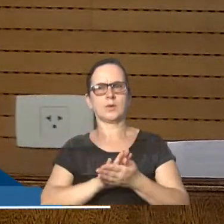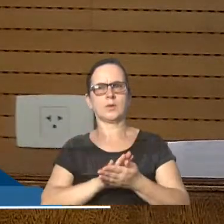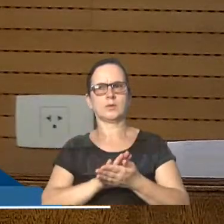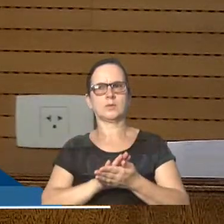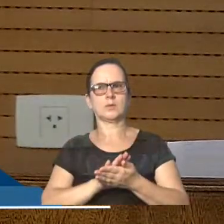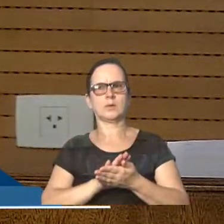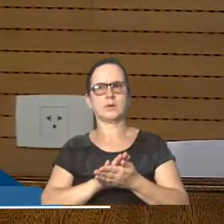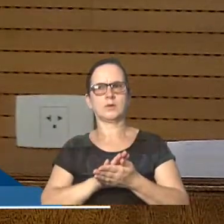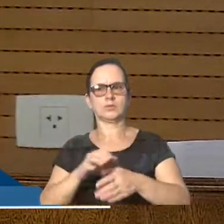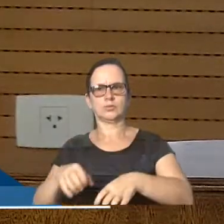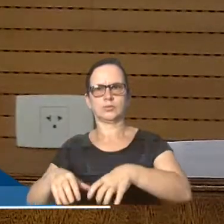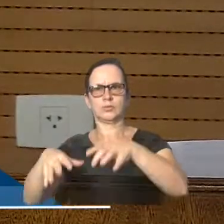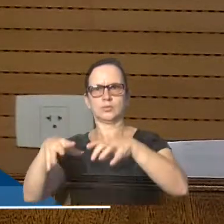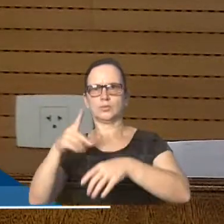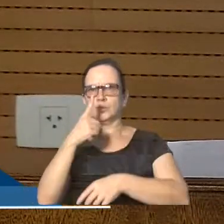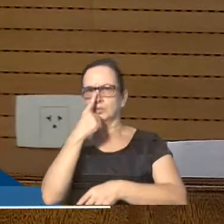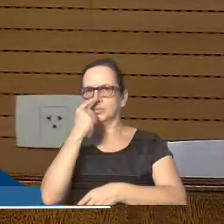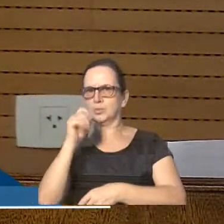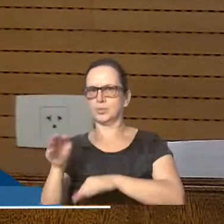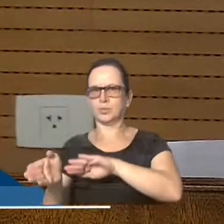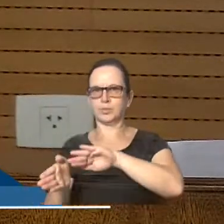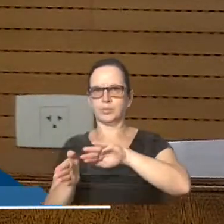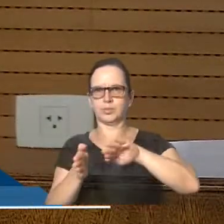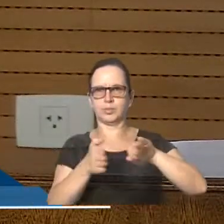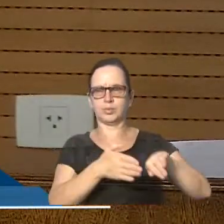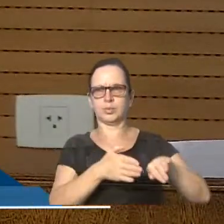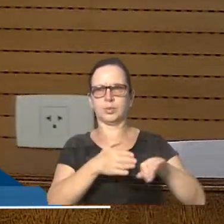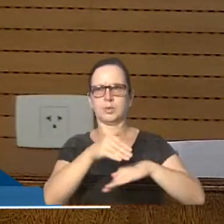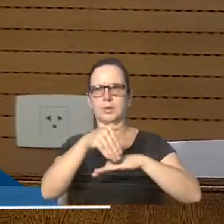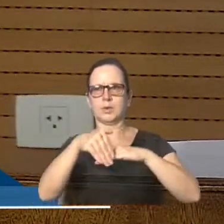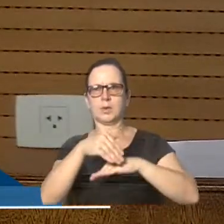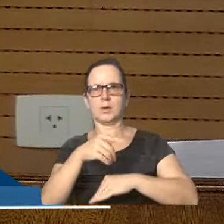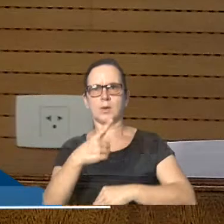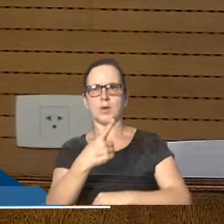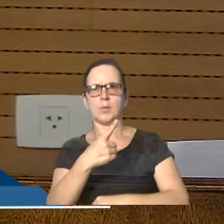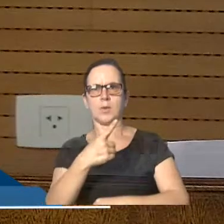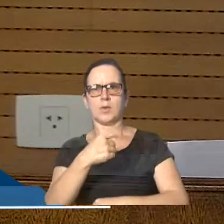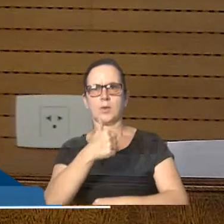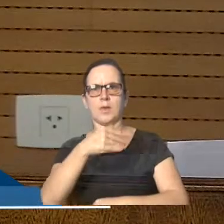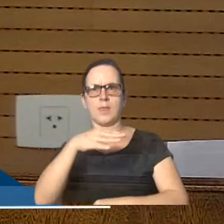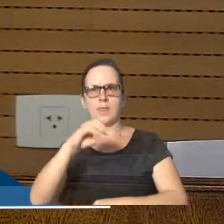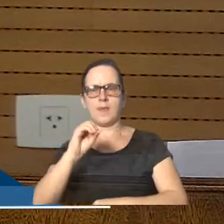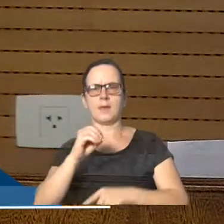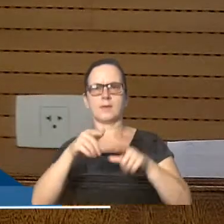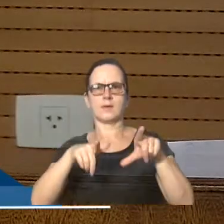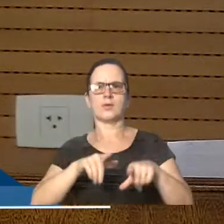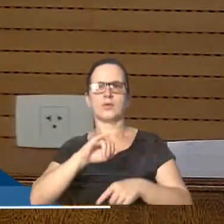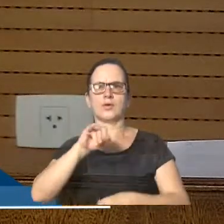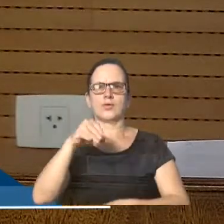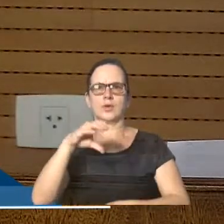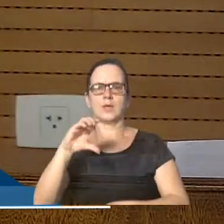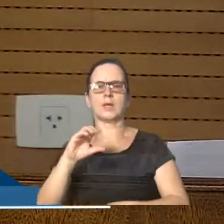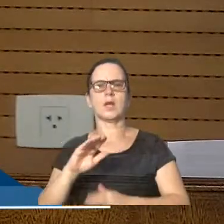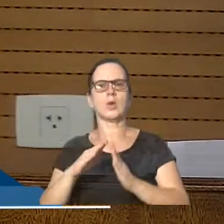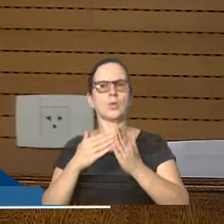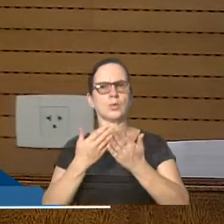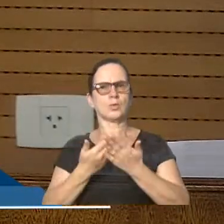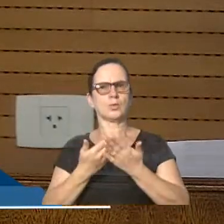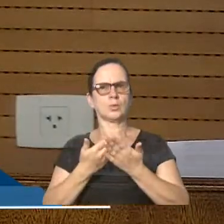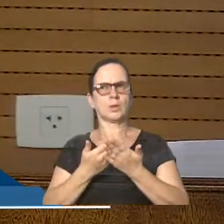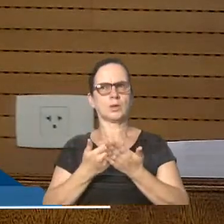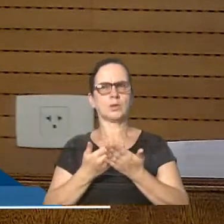retirada de entulho na rua Maria do Carmo, em frente ao número 1010, no Jardim Casqueiro. Estudo para realização